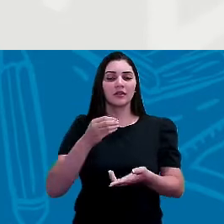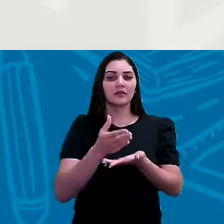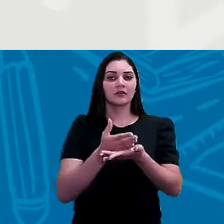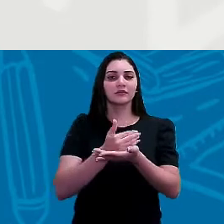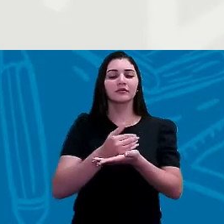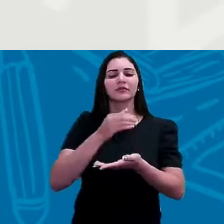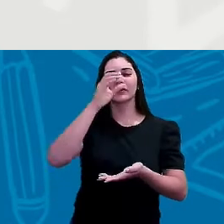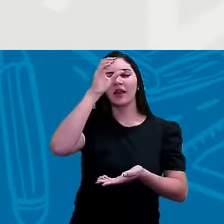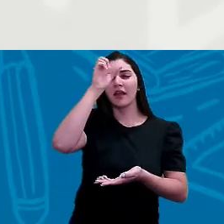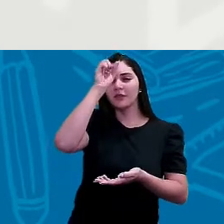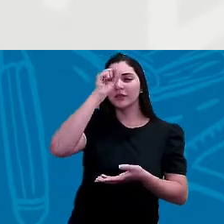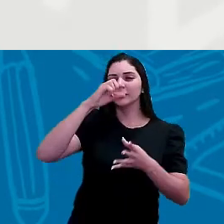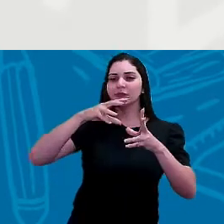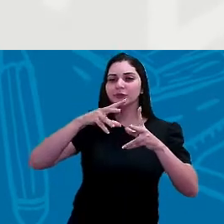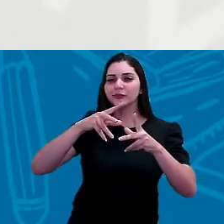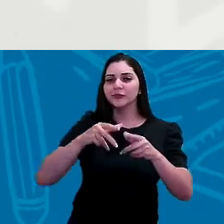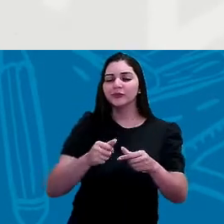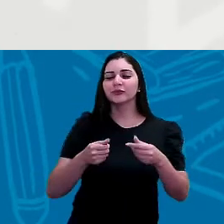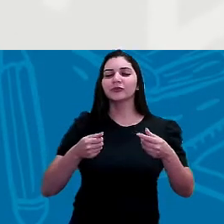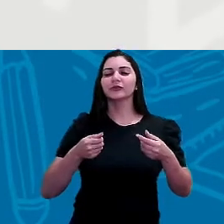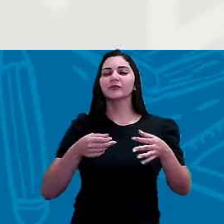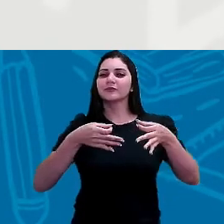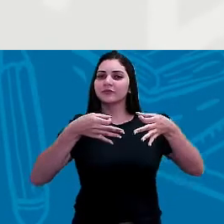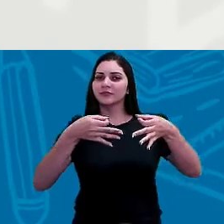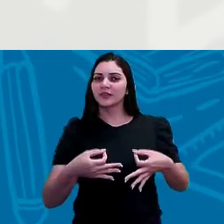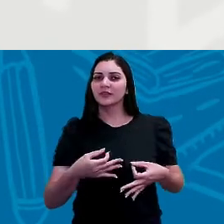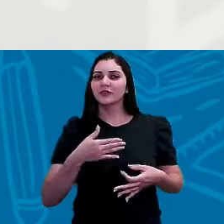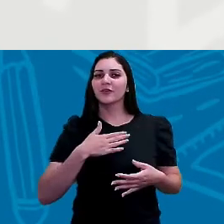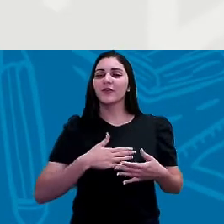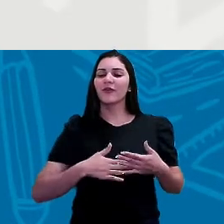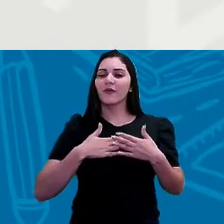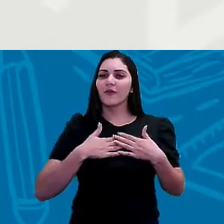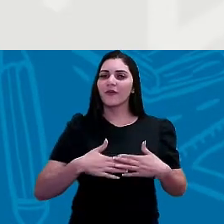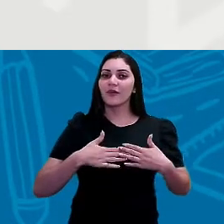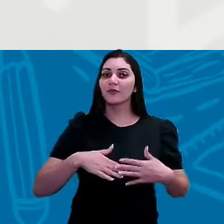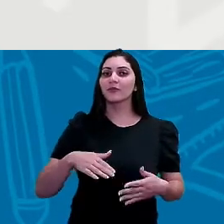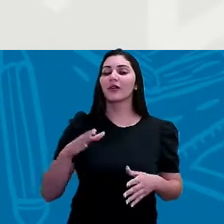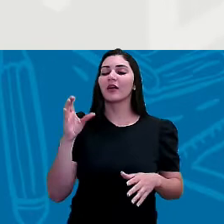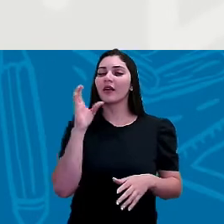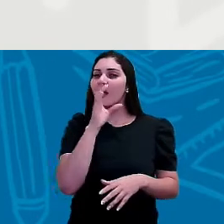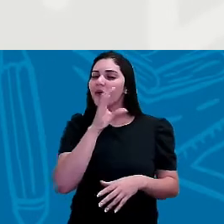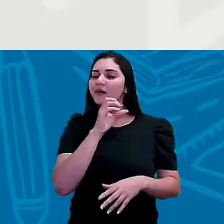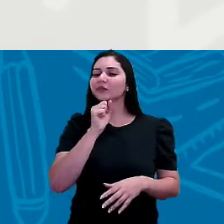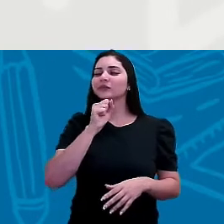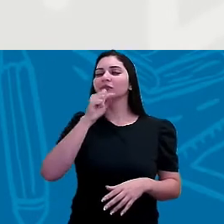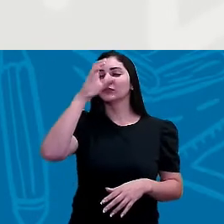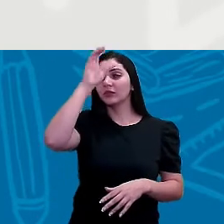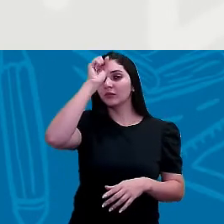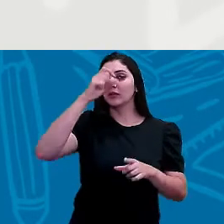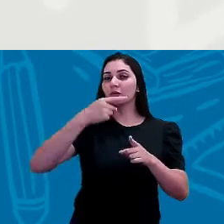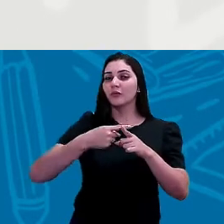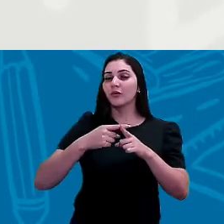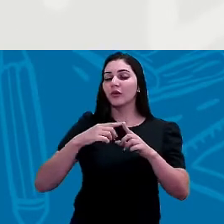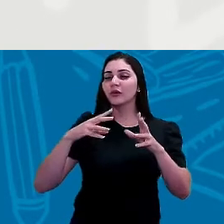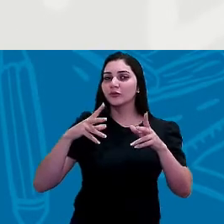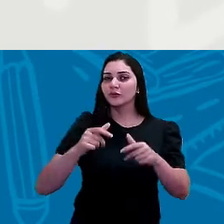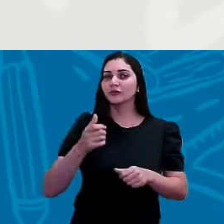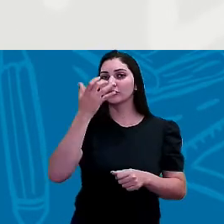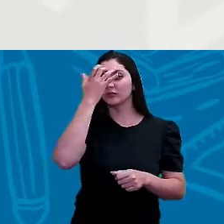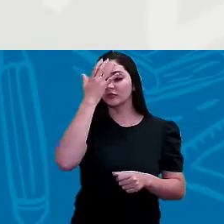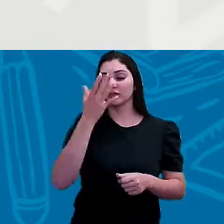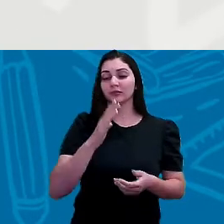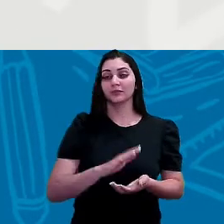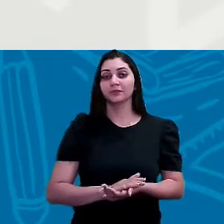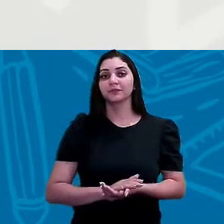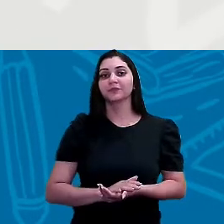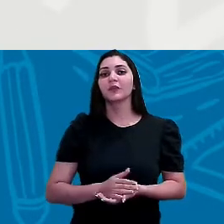bem direitinho, com calma. A gente rapidinho aprende, tá? Que é tudo muito fácil. Então, vamos começar. Primeiro,